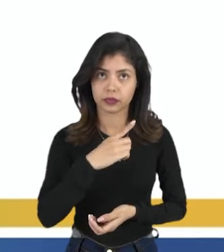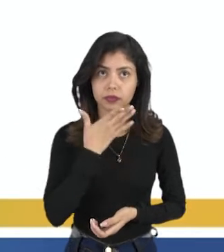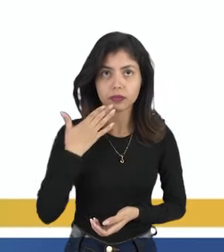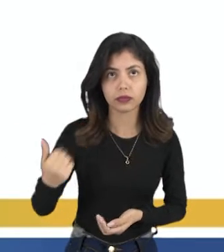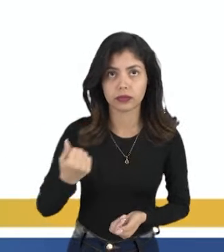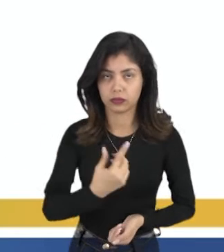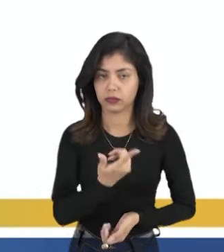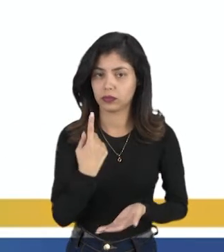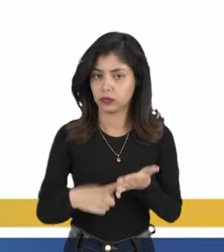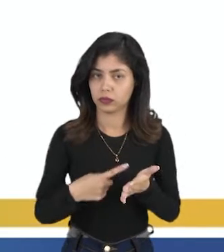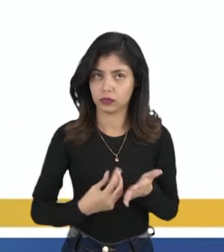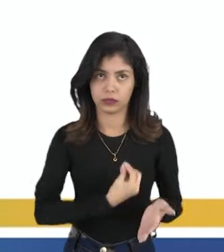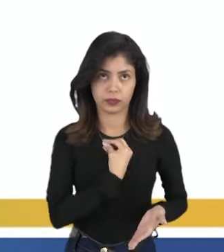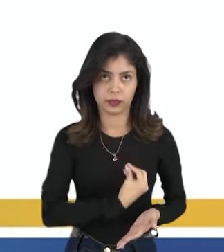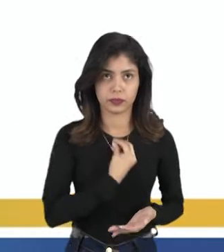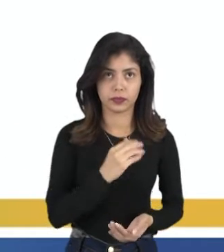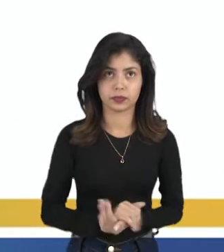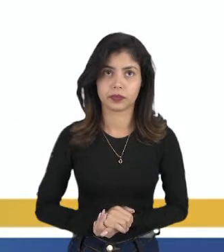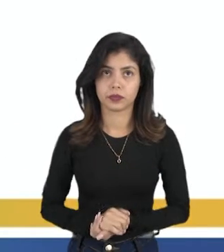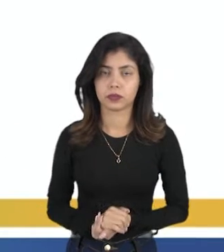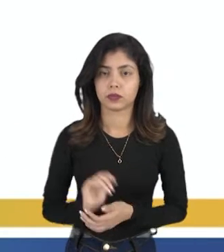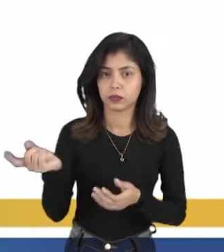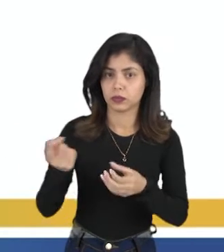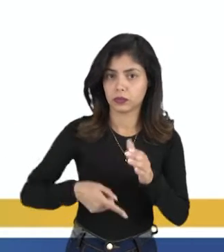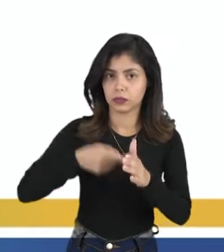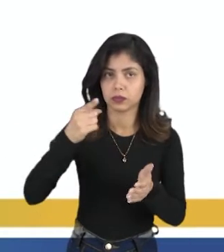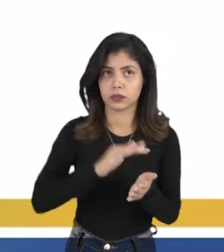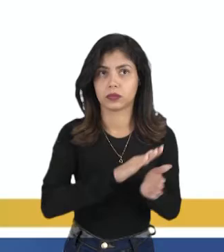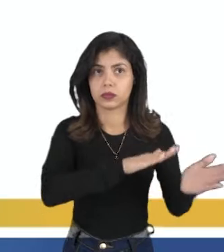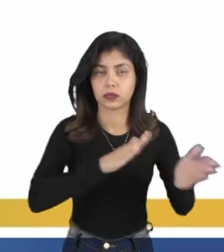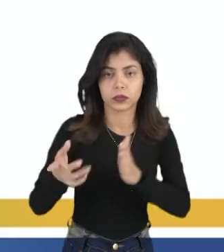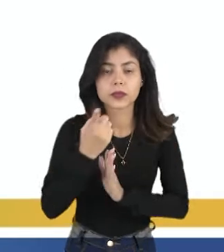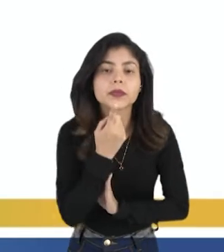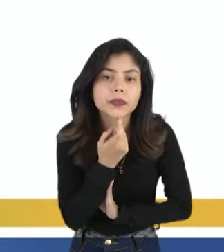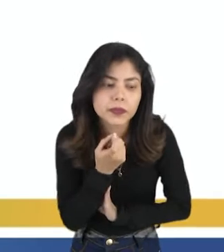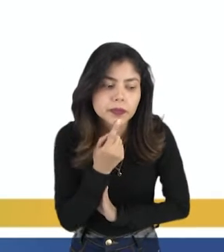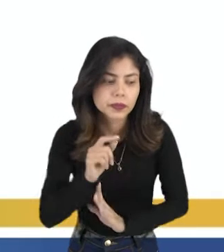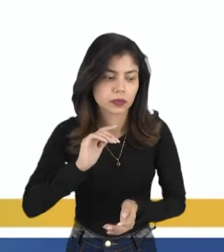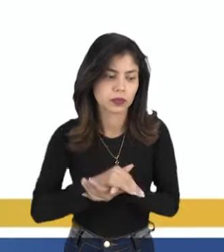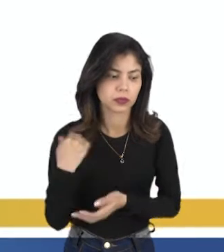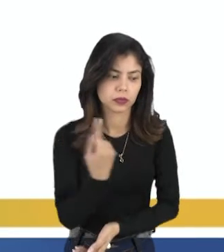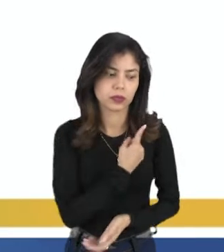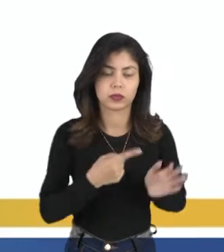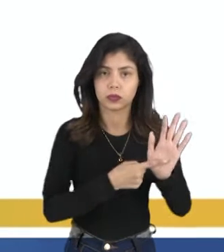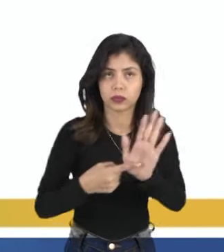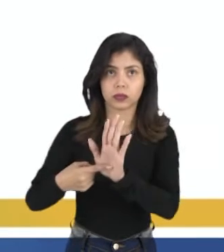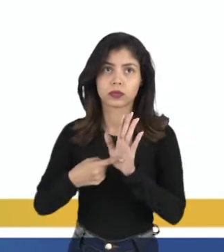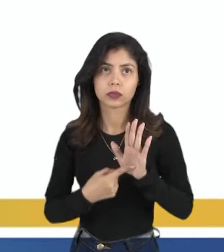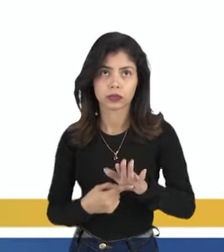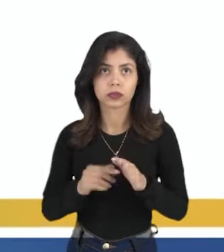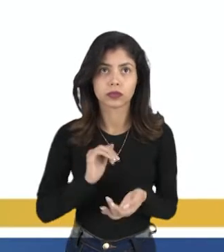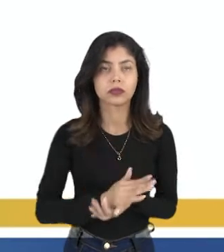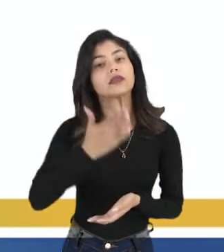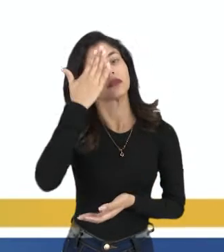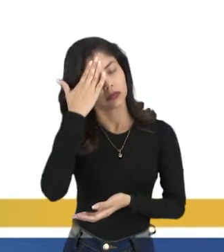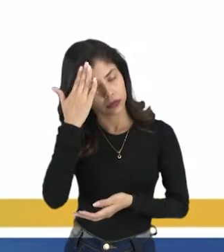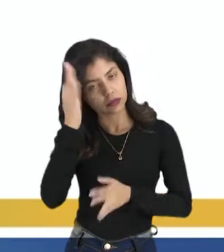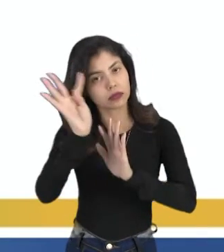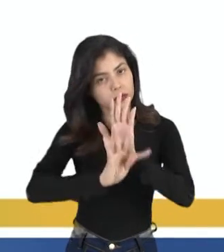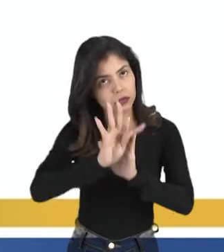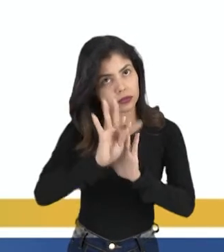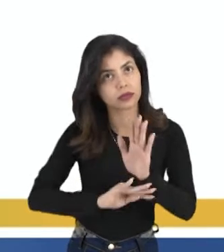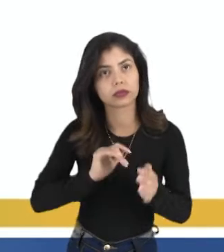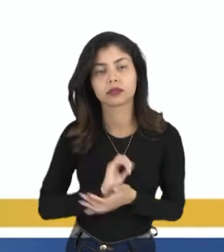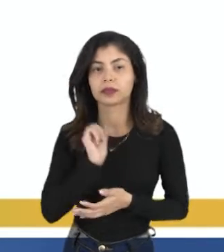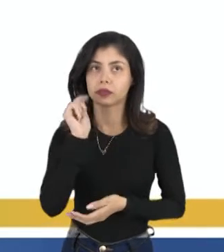Tenham melhores condições de vida. Primeiro, a parte que está em vermelho, ela nos indica que vai ser compreensão